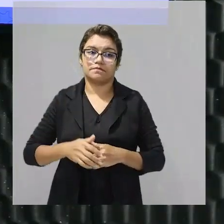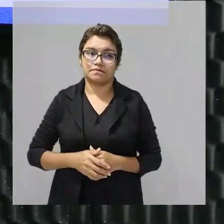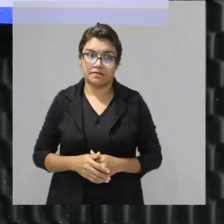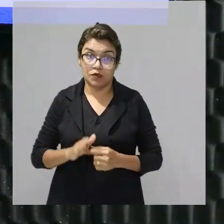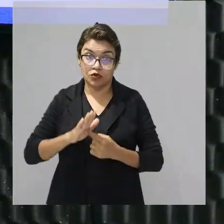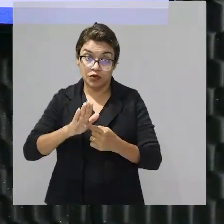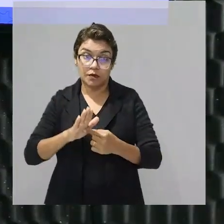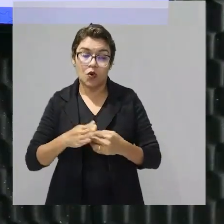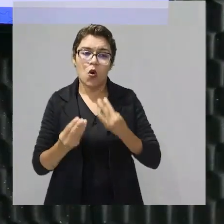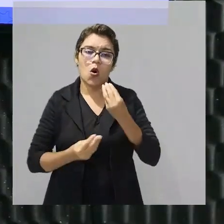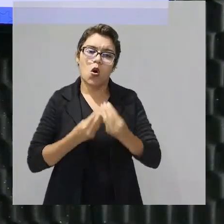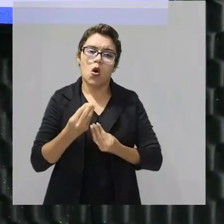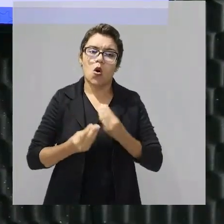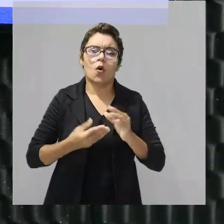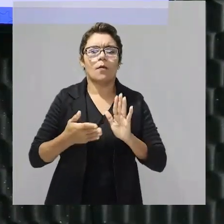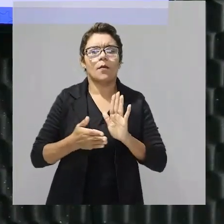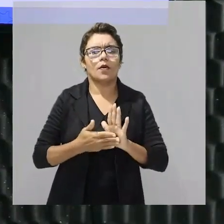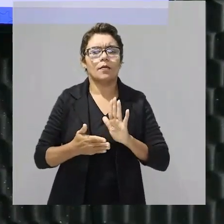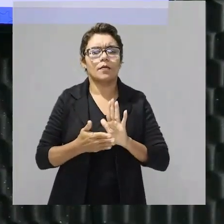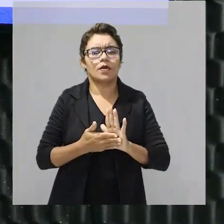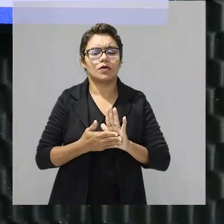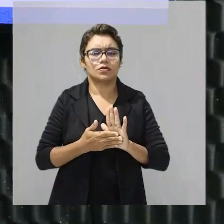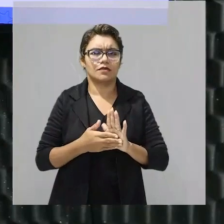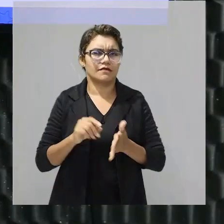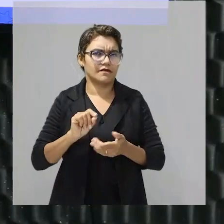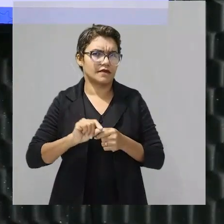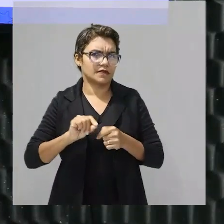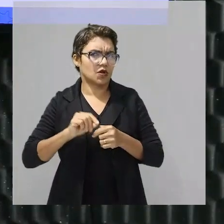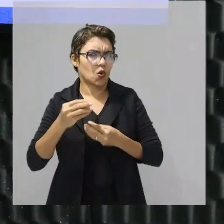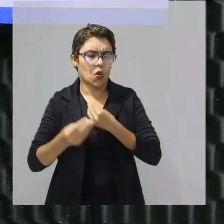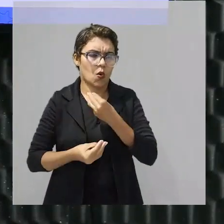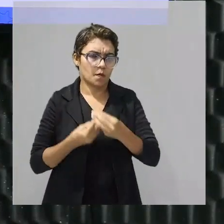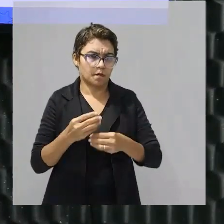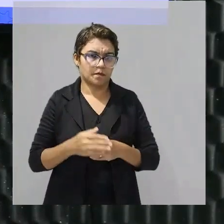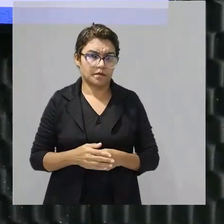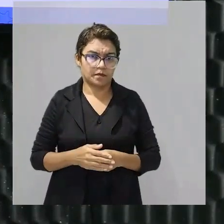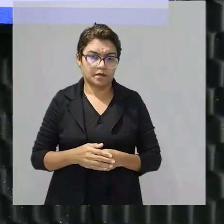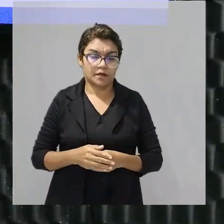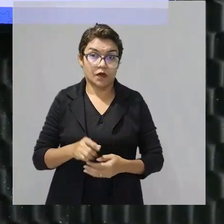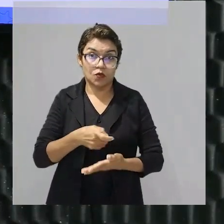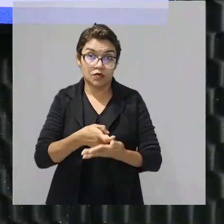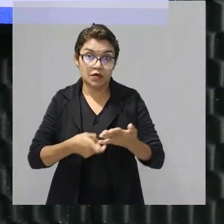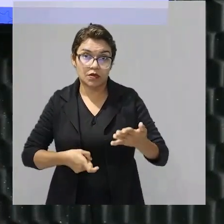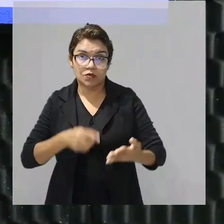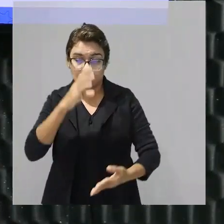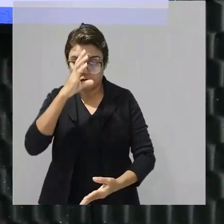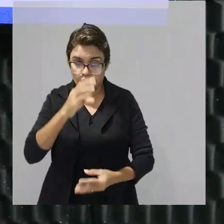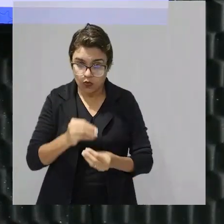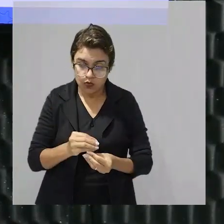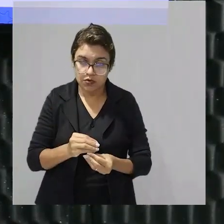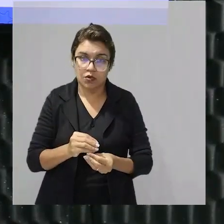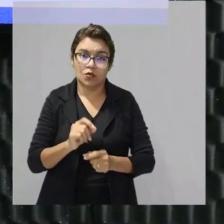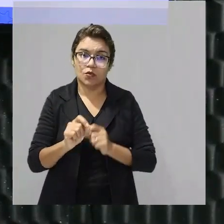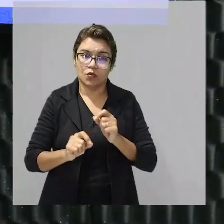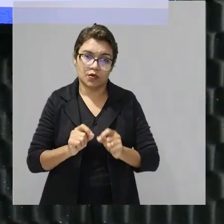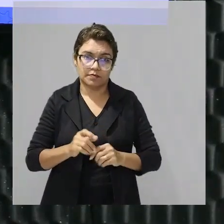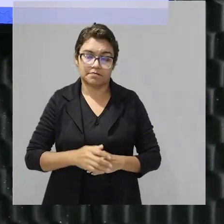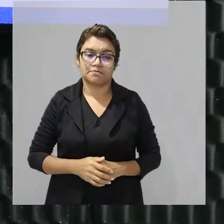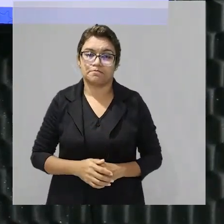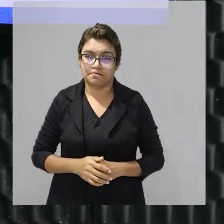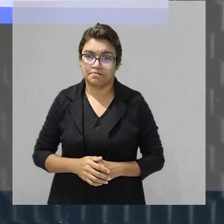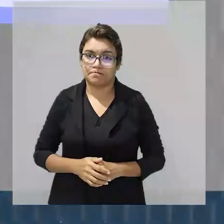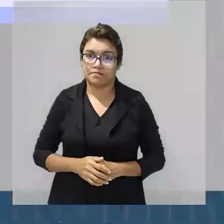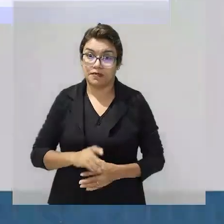a competência que examina a intervenção. Isso significa que, para finalizar a redação do